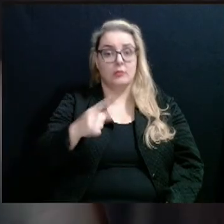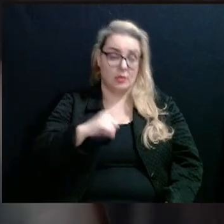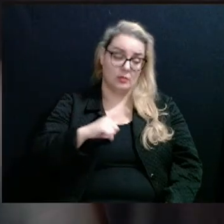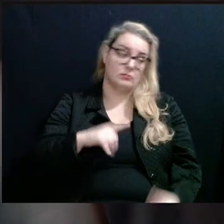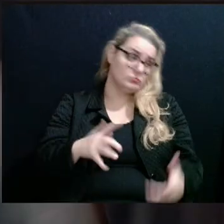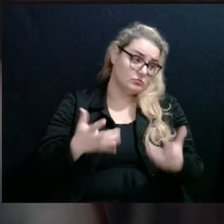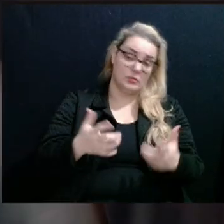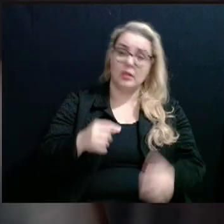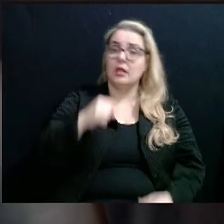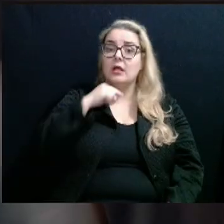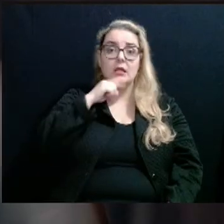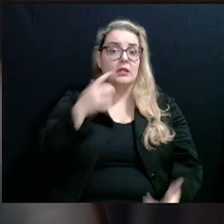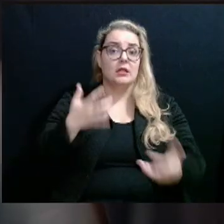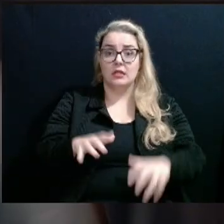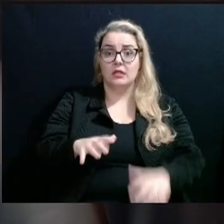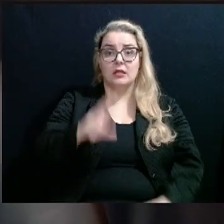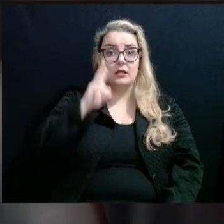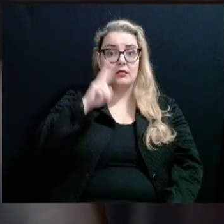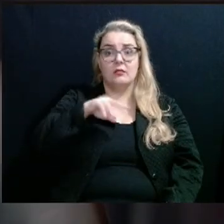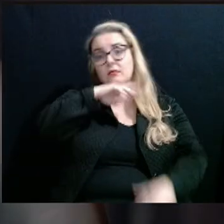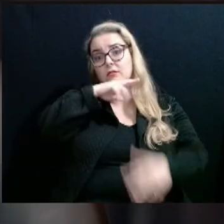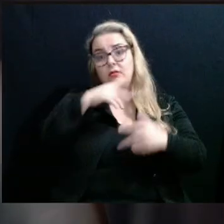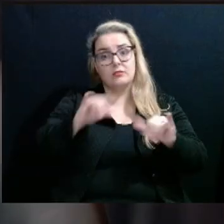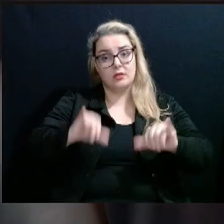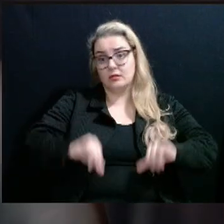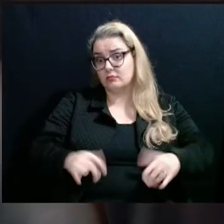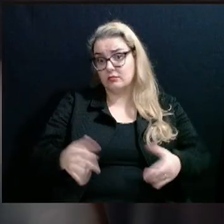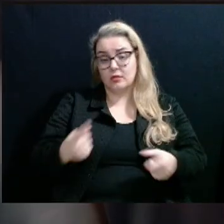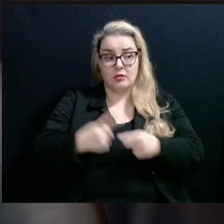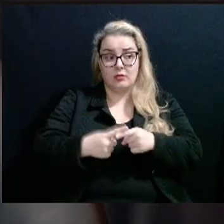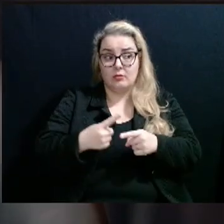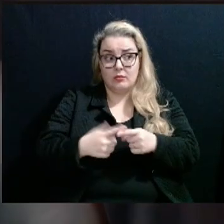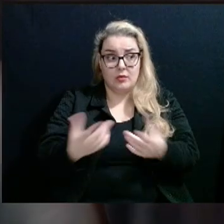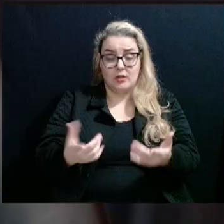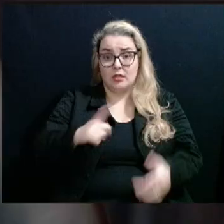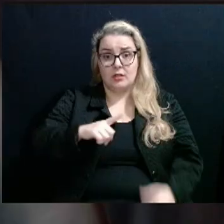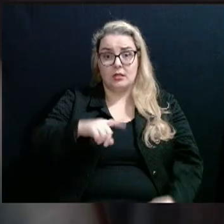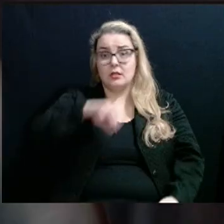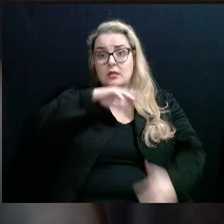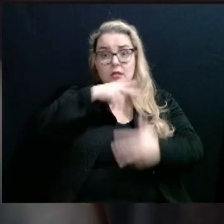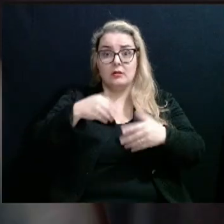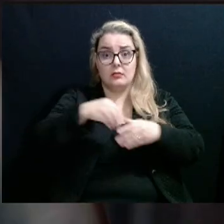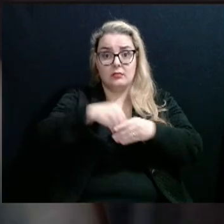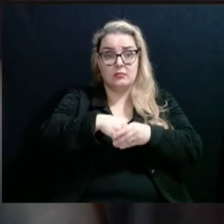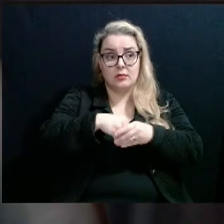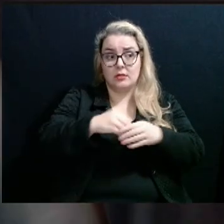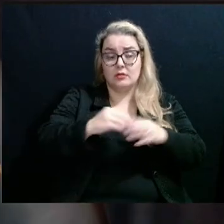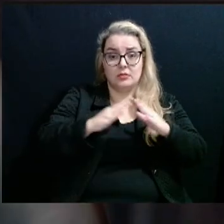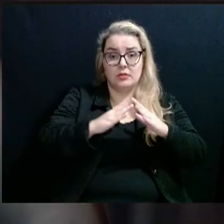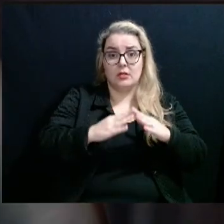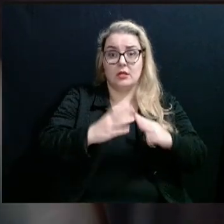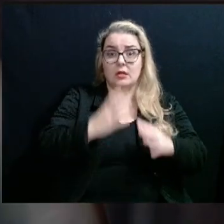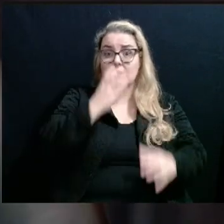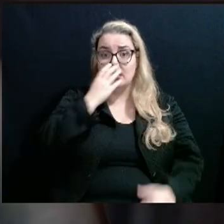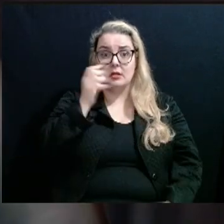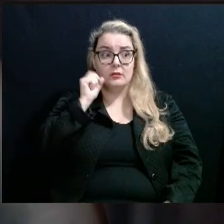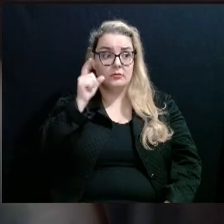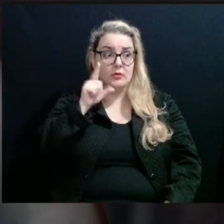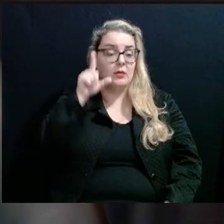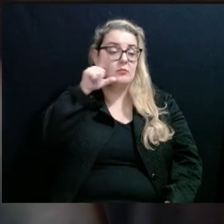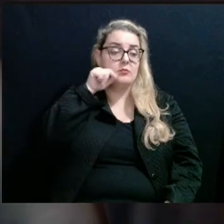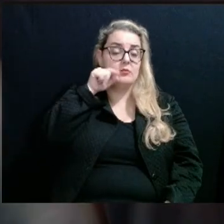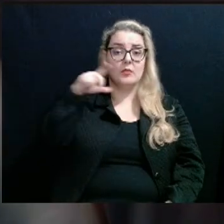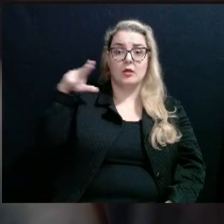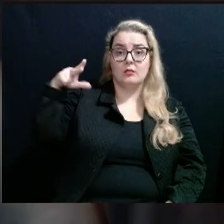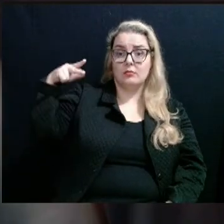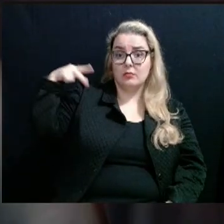bicho sofrendo, né. Por que que a gente tem animais domésticos, gato, cachorro, animais domésticos que a gente traz para o nosso